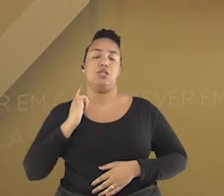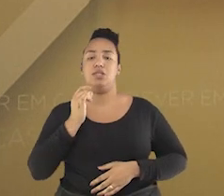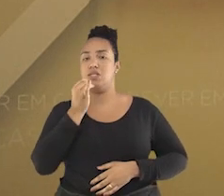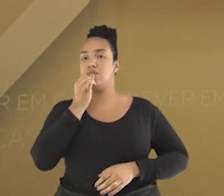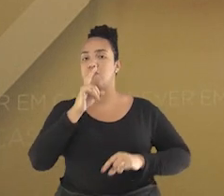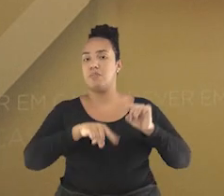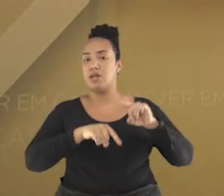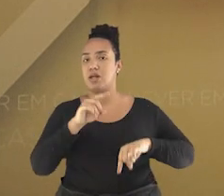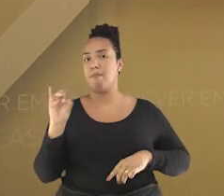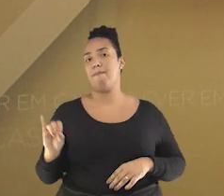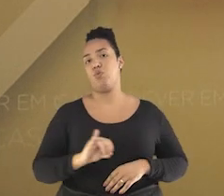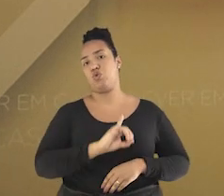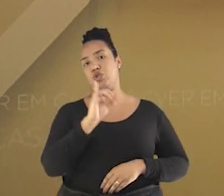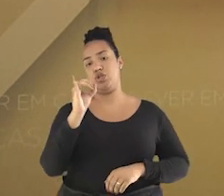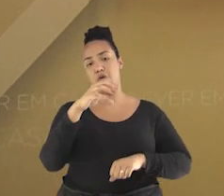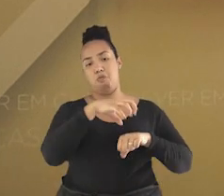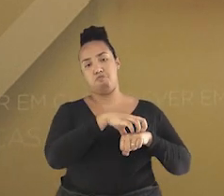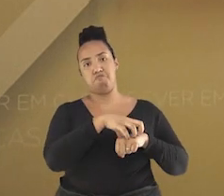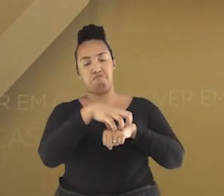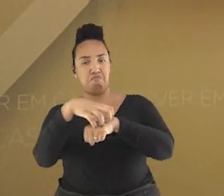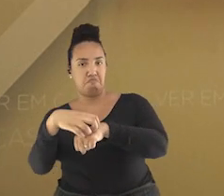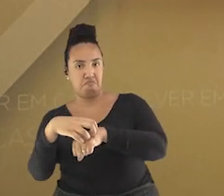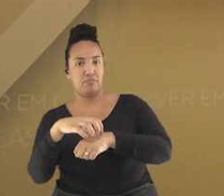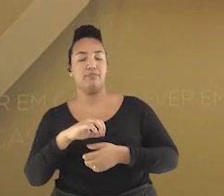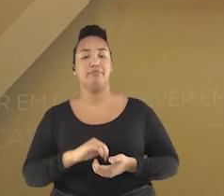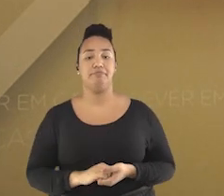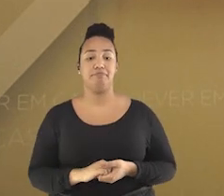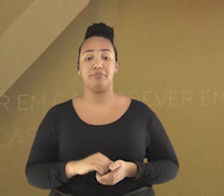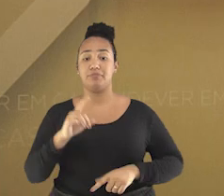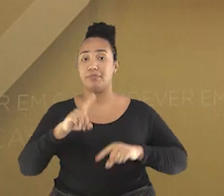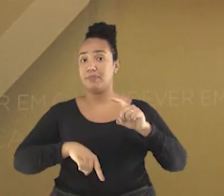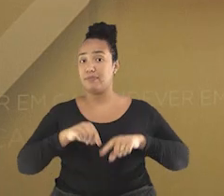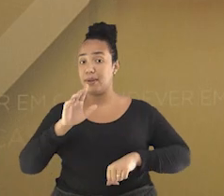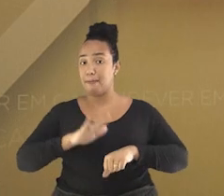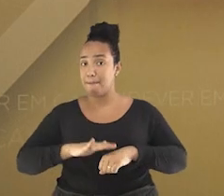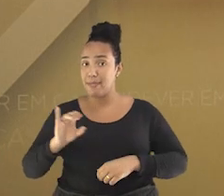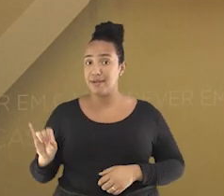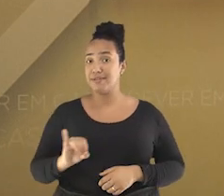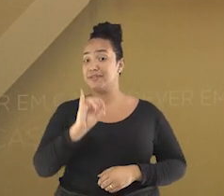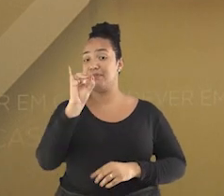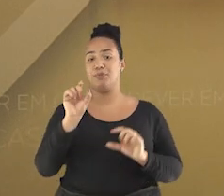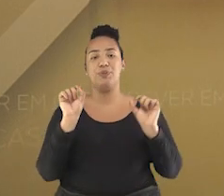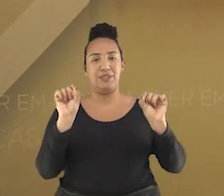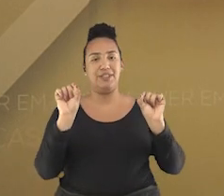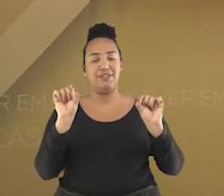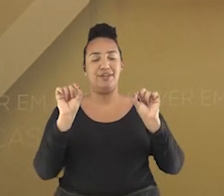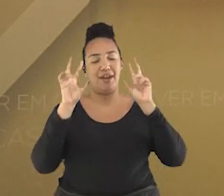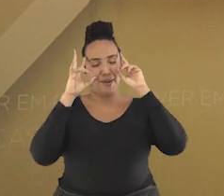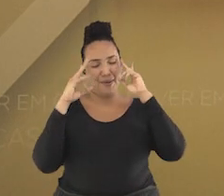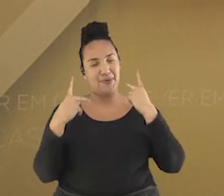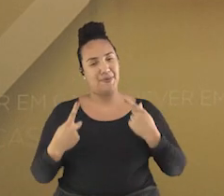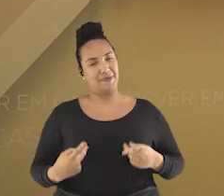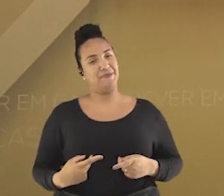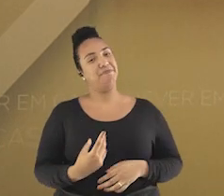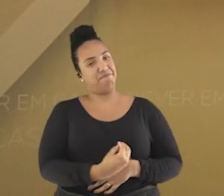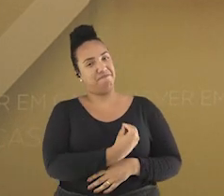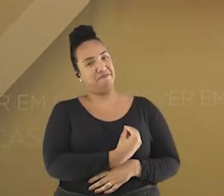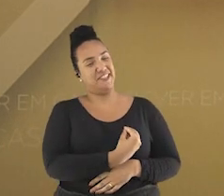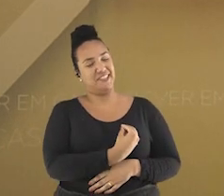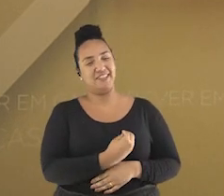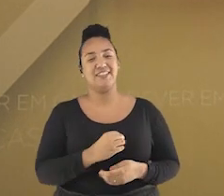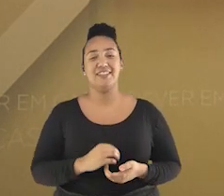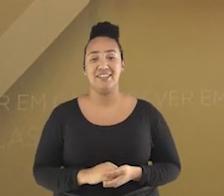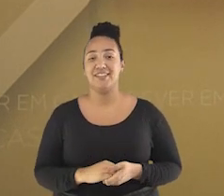transportar cargas valiosas. E a carga mais valiosa que existe é o ser humano e a vida do ser